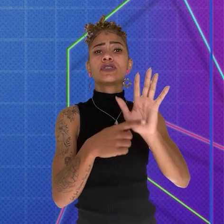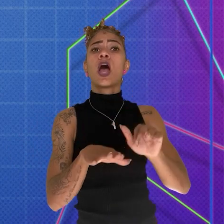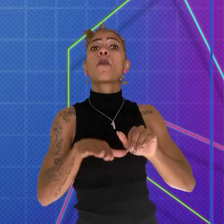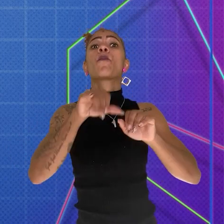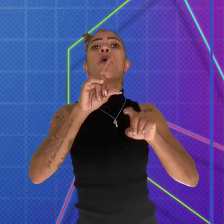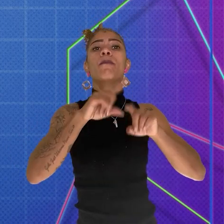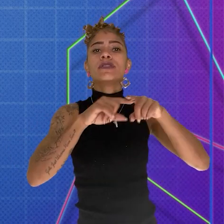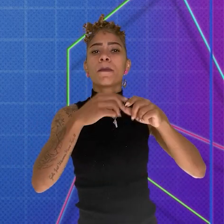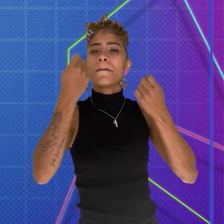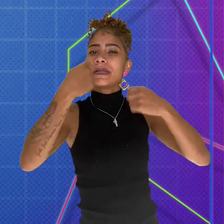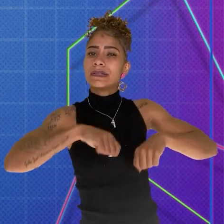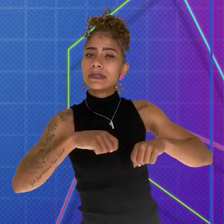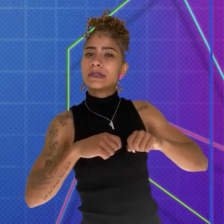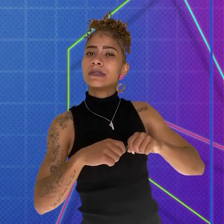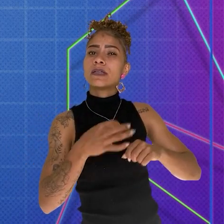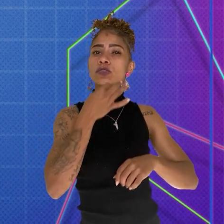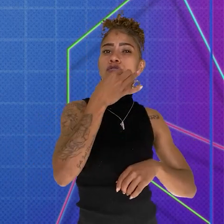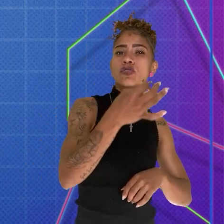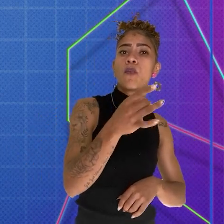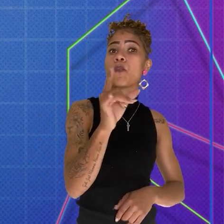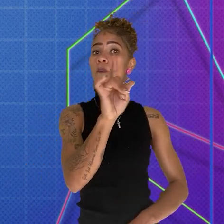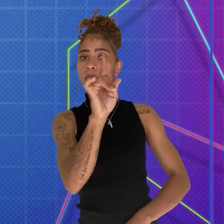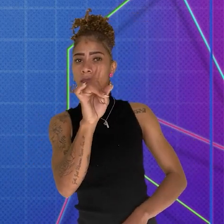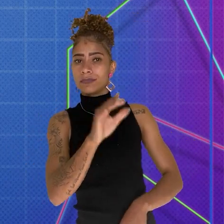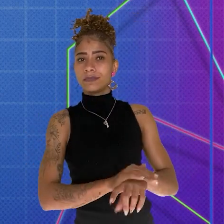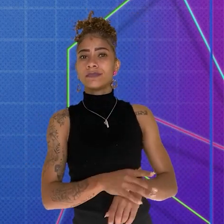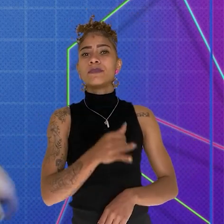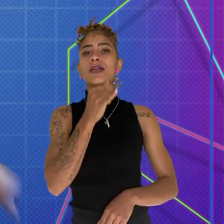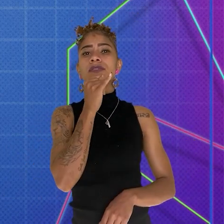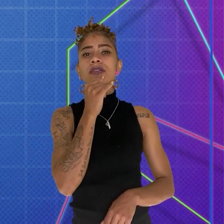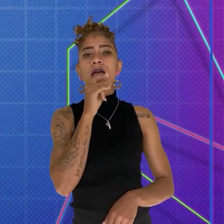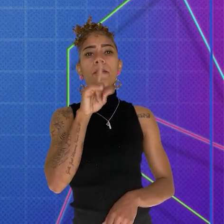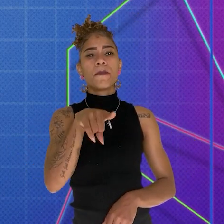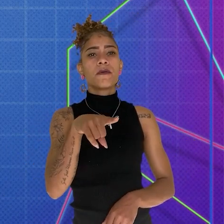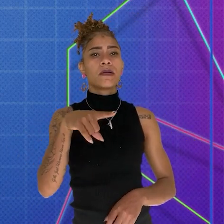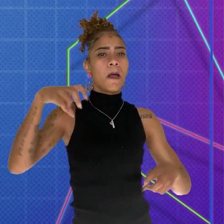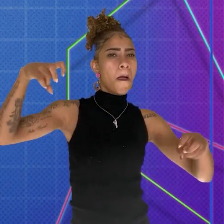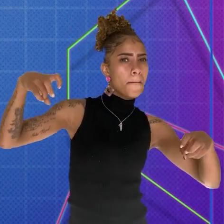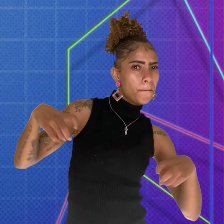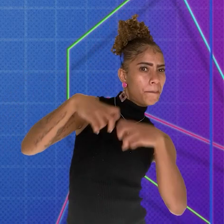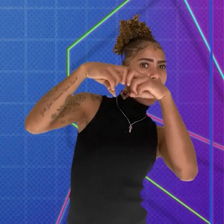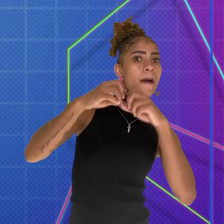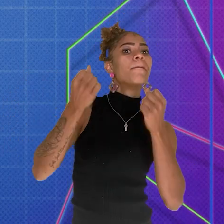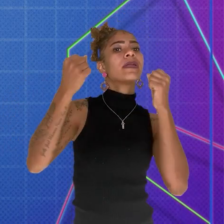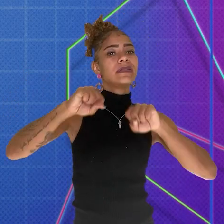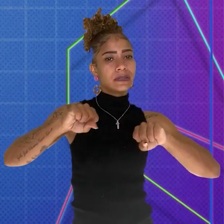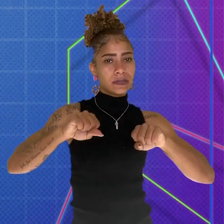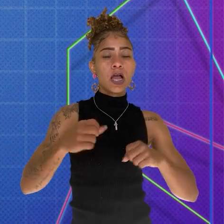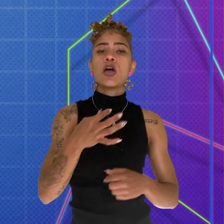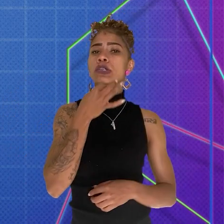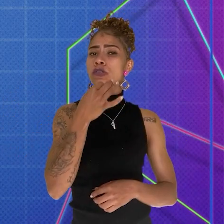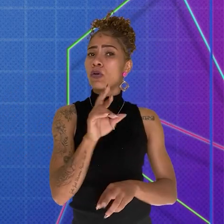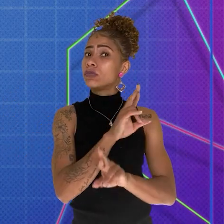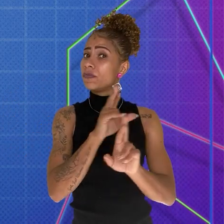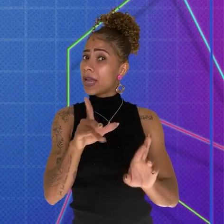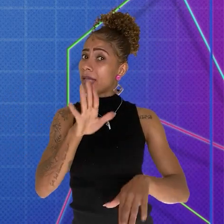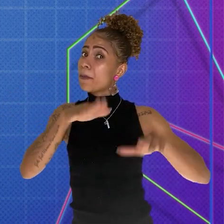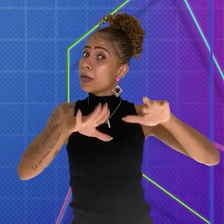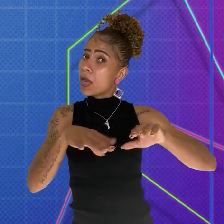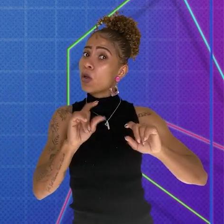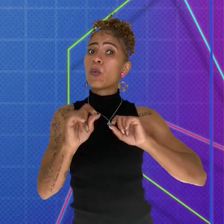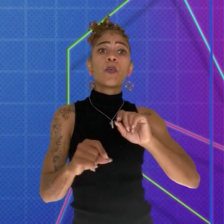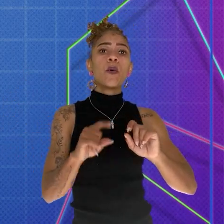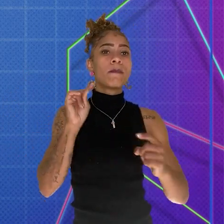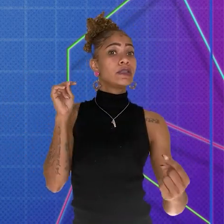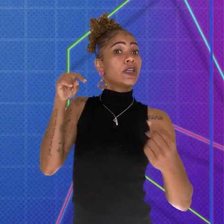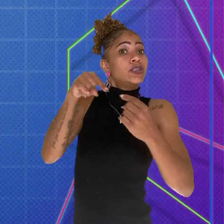quais objetos precisam de sons personalizados. Por exemplo, objetos que colidem uns com os outros geralmente requerem sons diferentes, dependendo